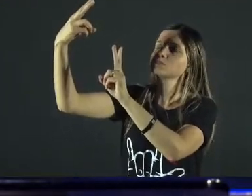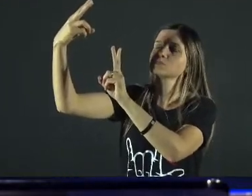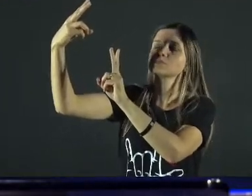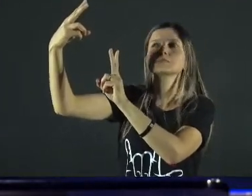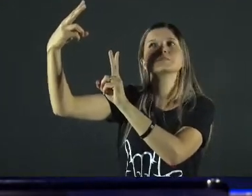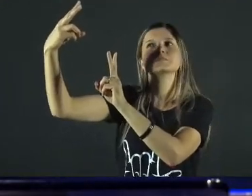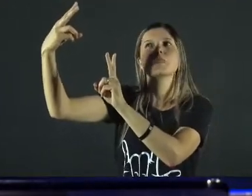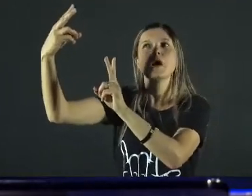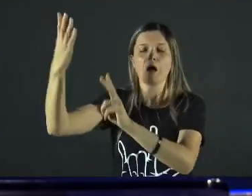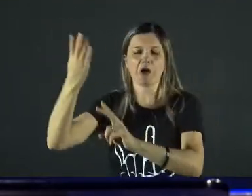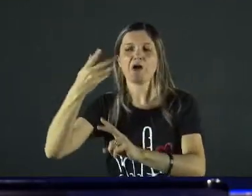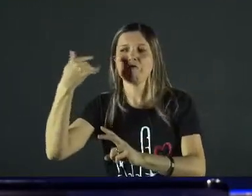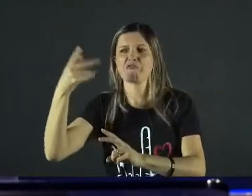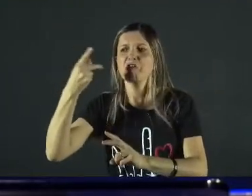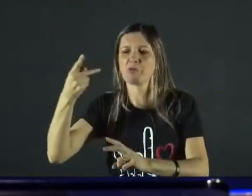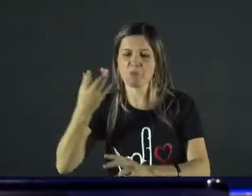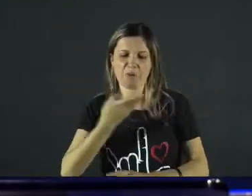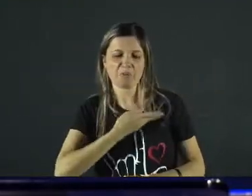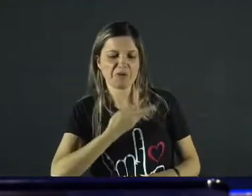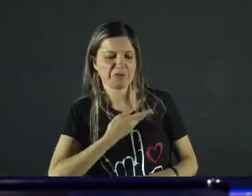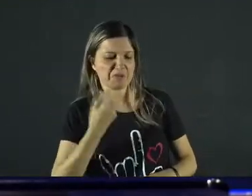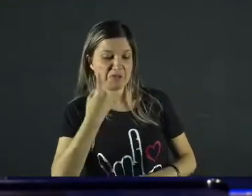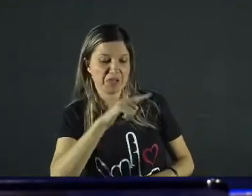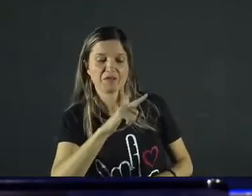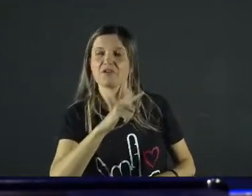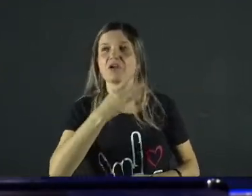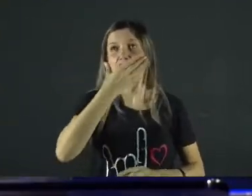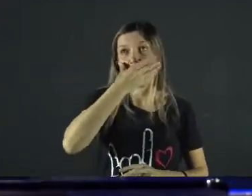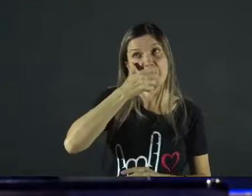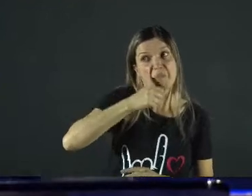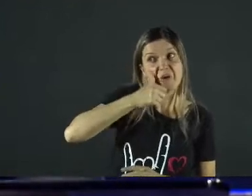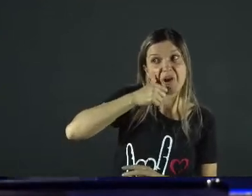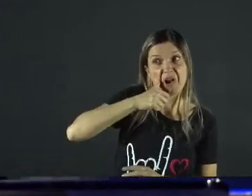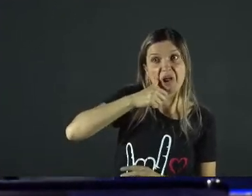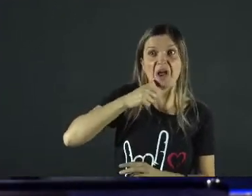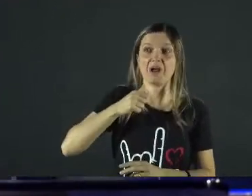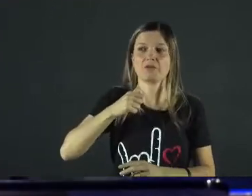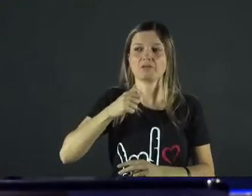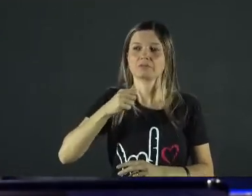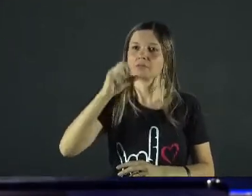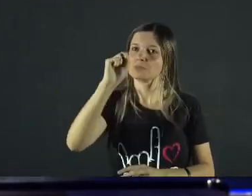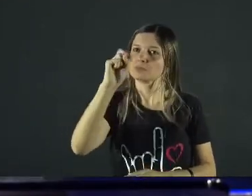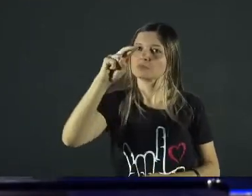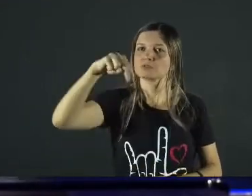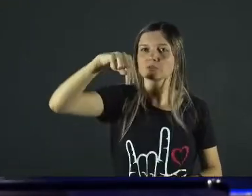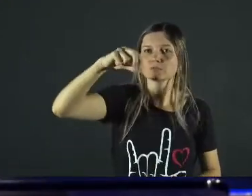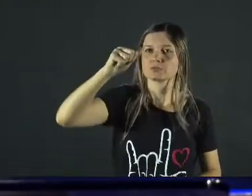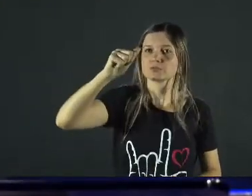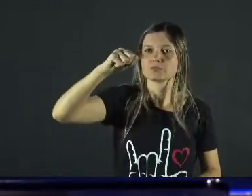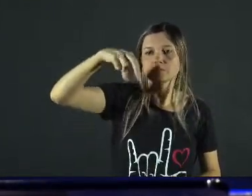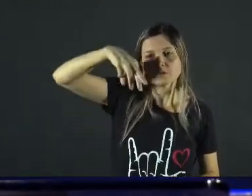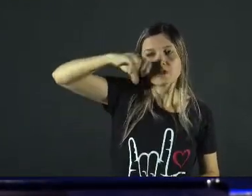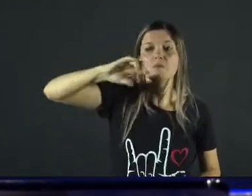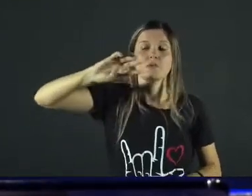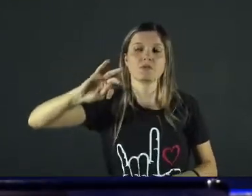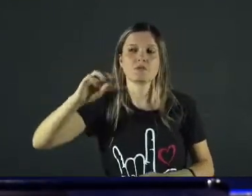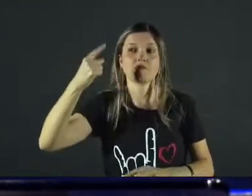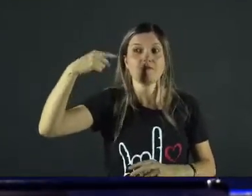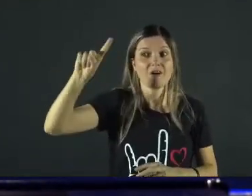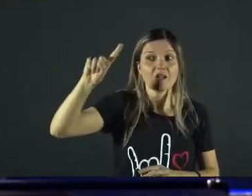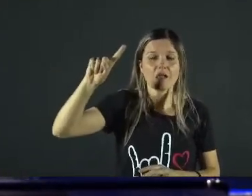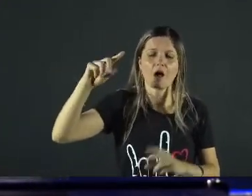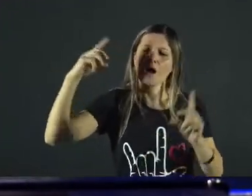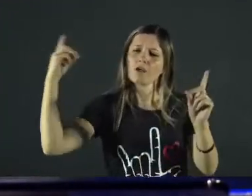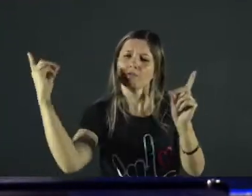assim para o Geazi: olha, lá vem a sunamita, olha, é ela que vem vindo lá ao longe, desce rapidinho, vai